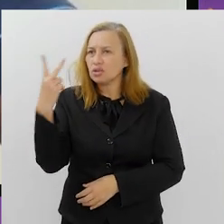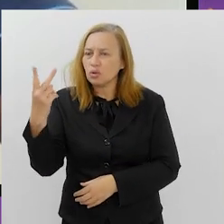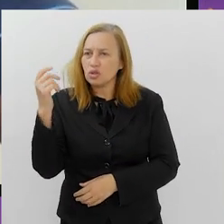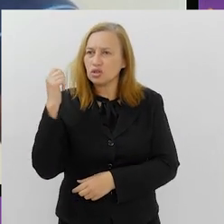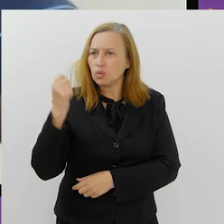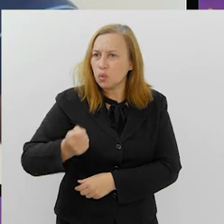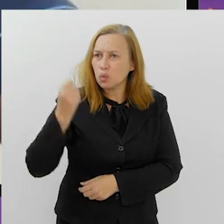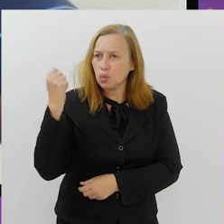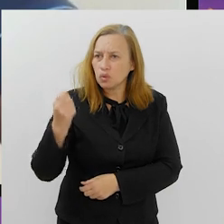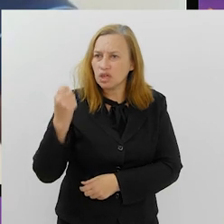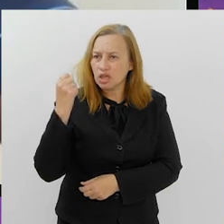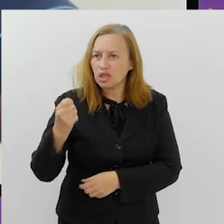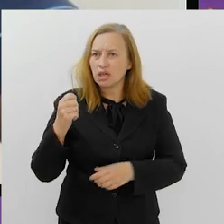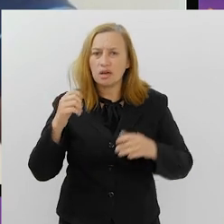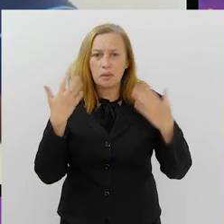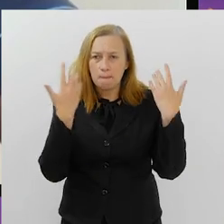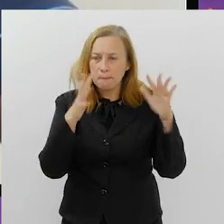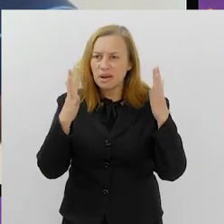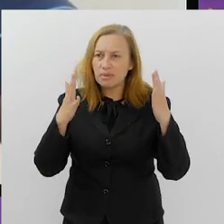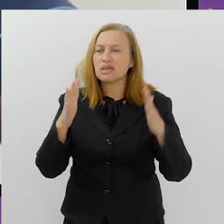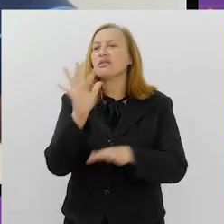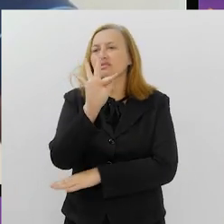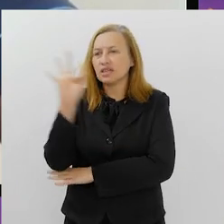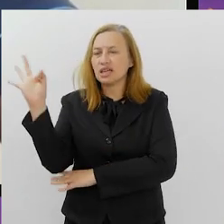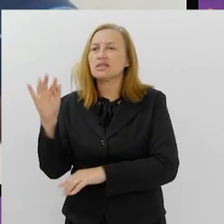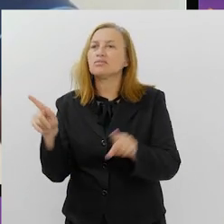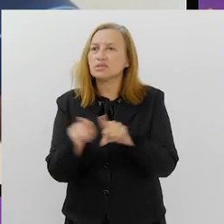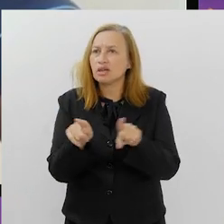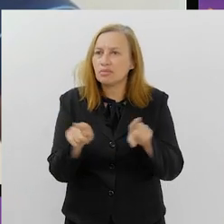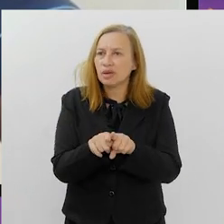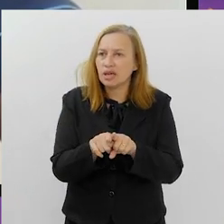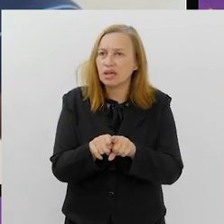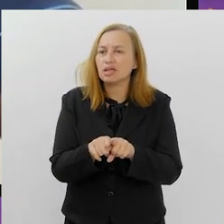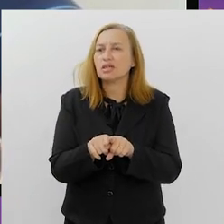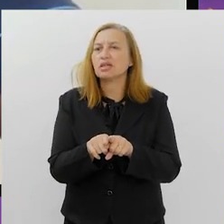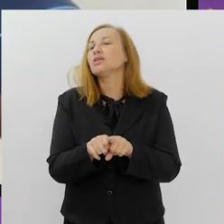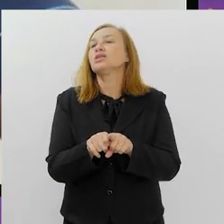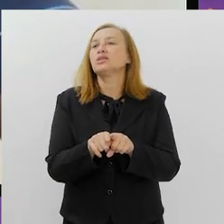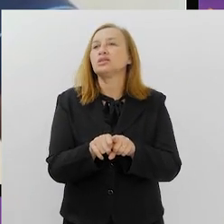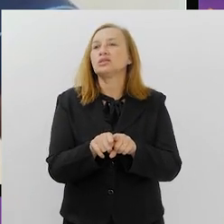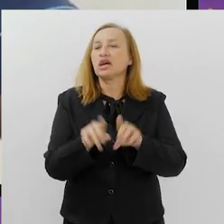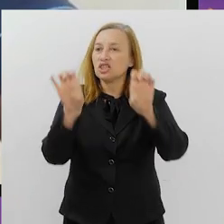coisa a se elogiar. Então, parabenizar a federação também por